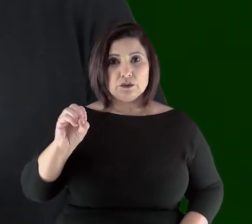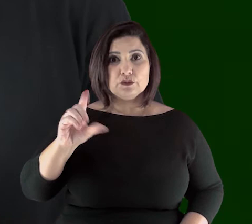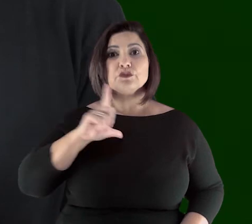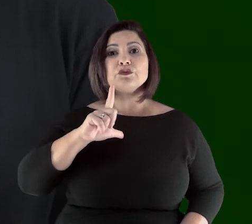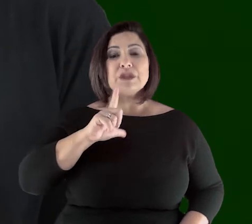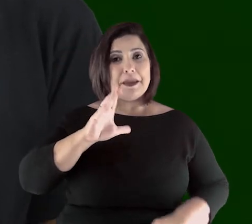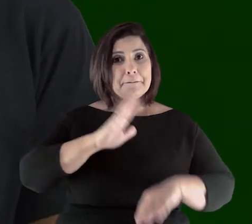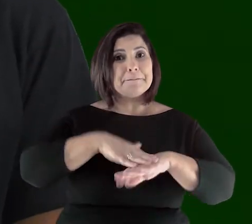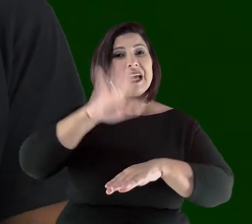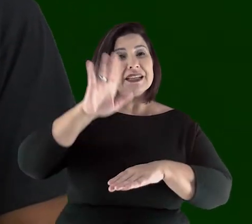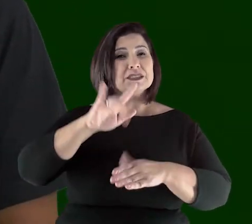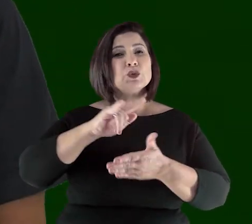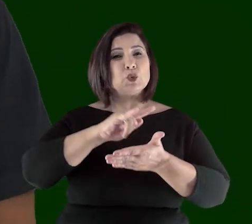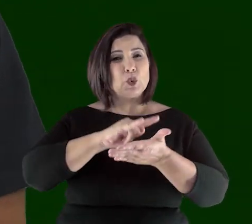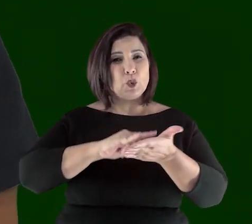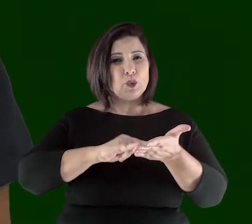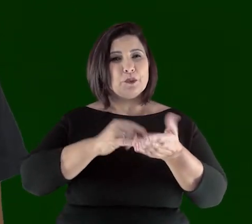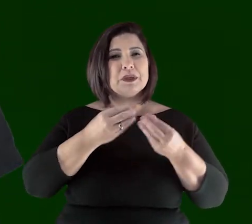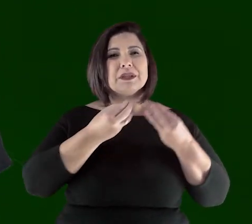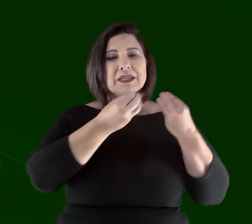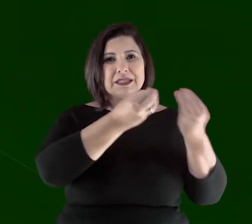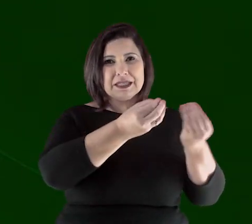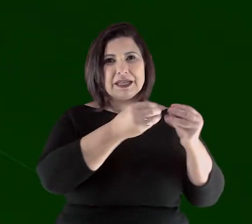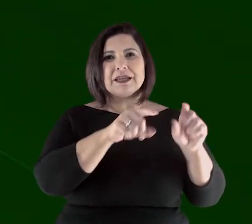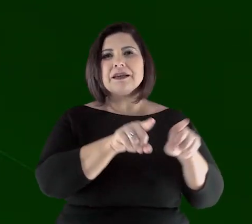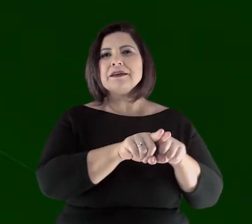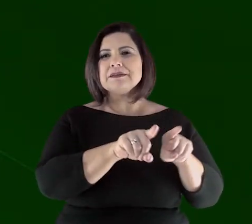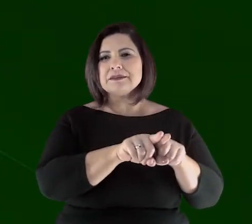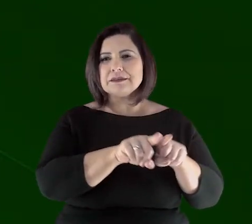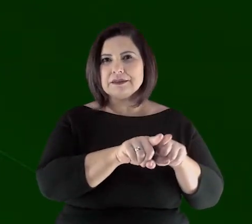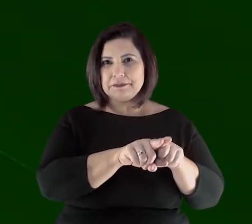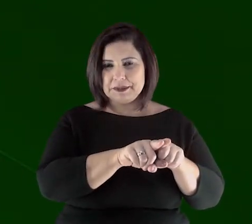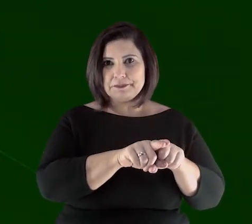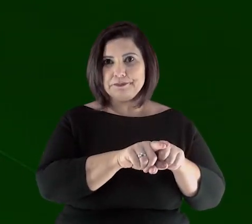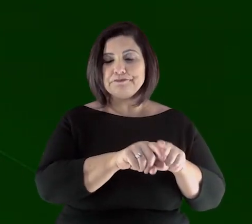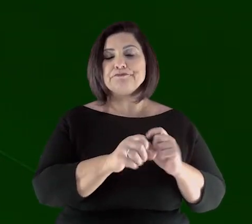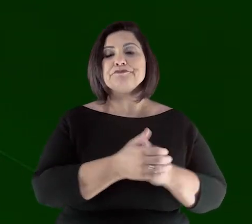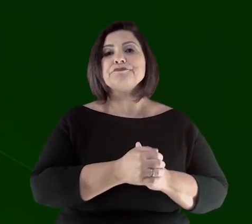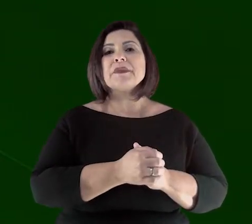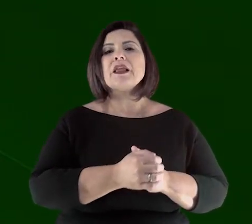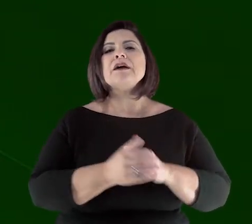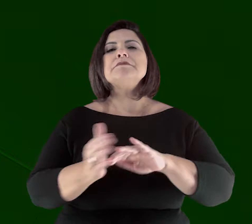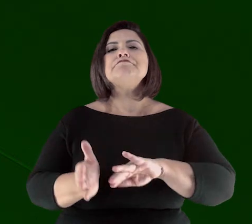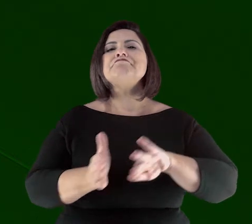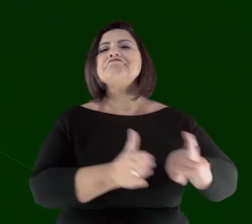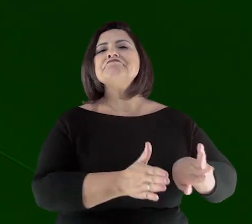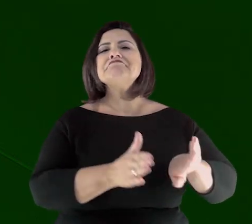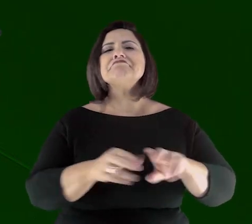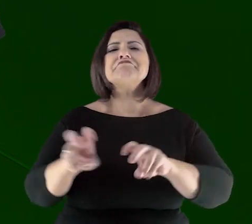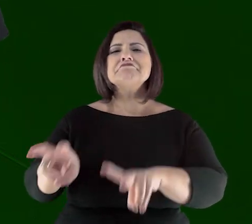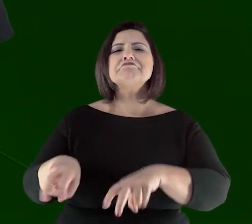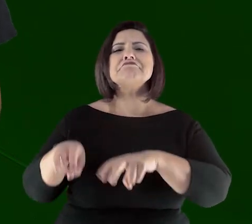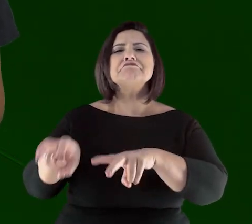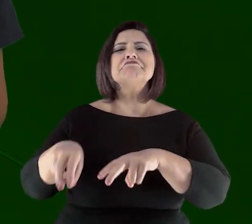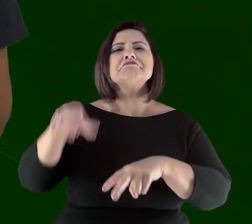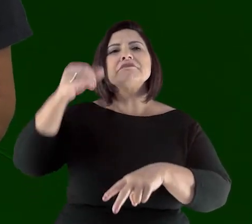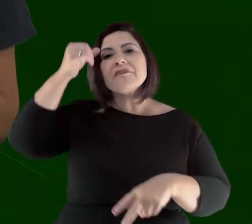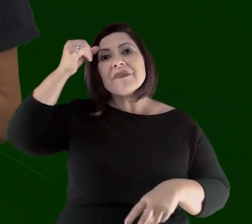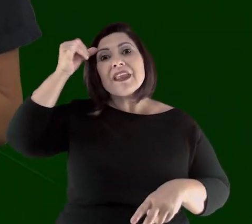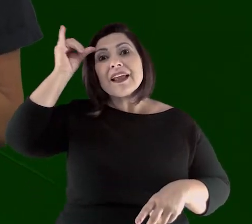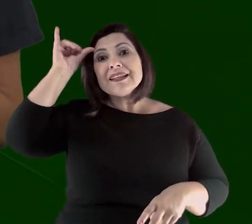comprovar que possuem alguma deficiência. E aí, para comprovar a